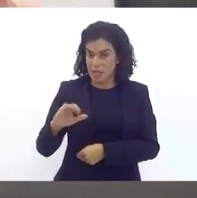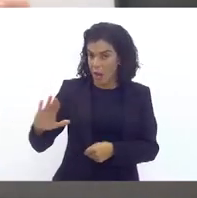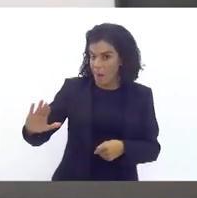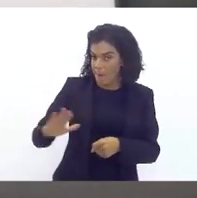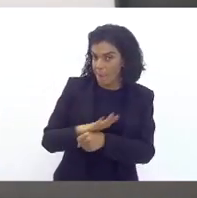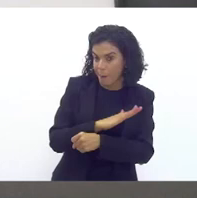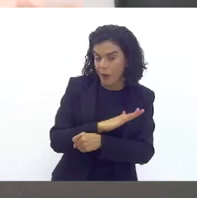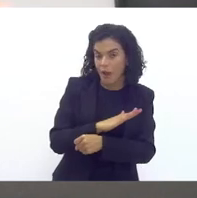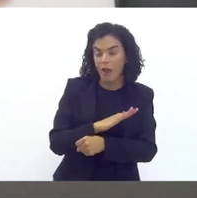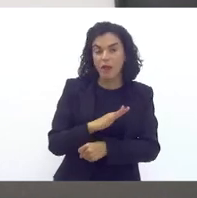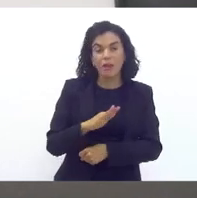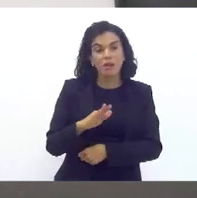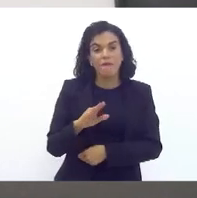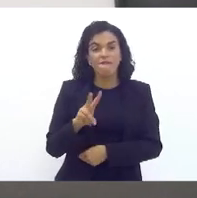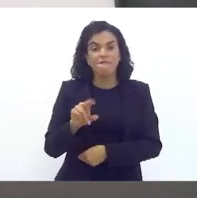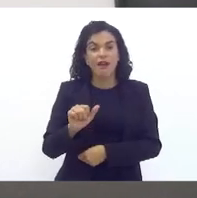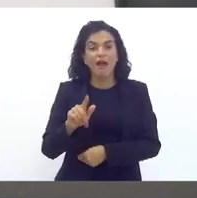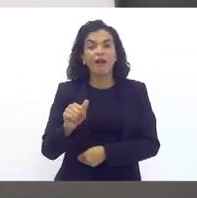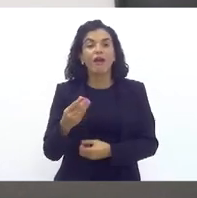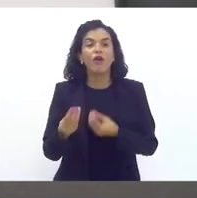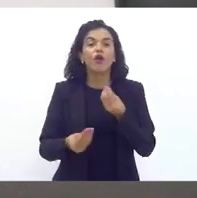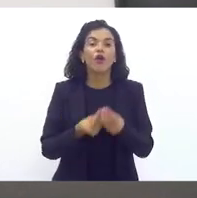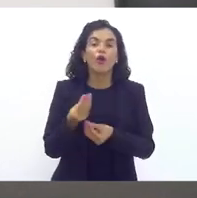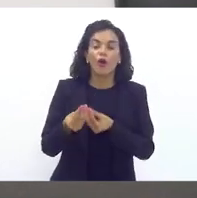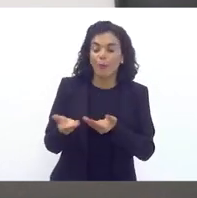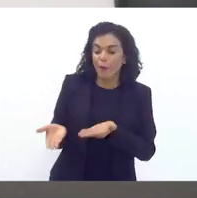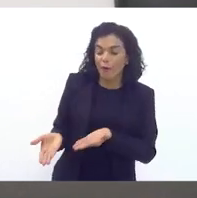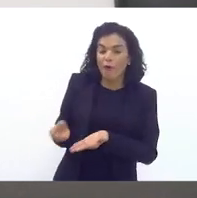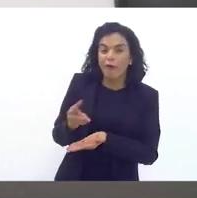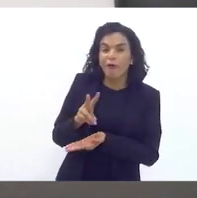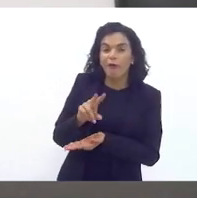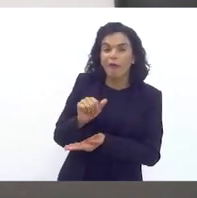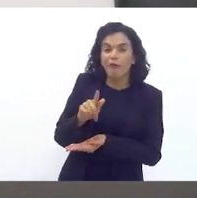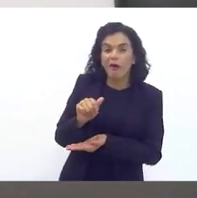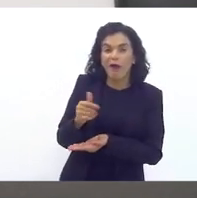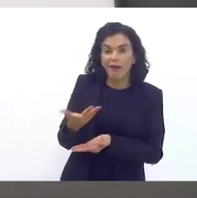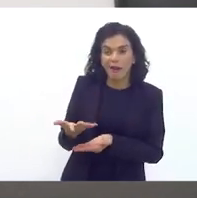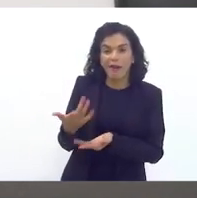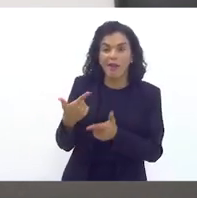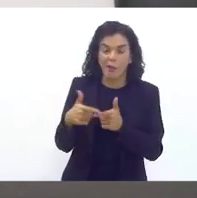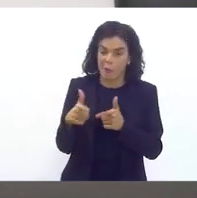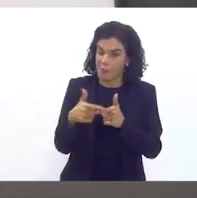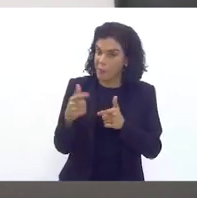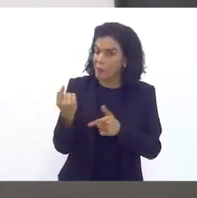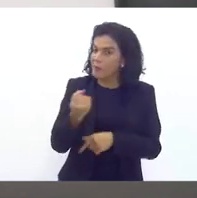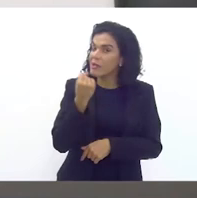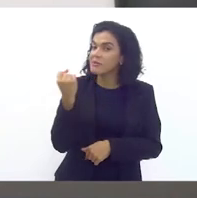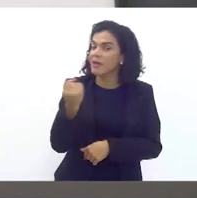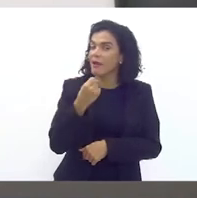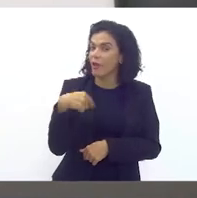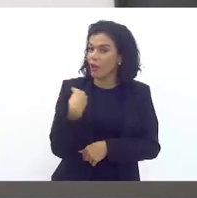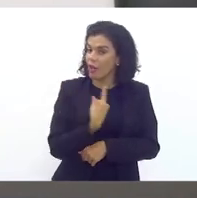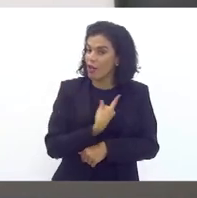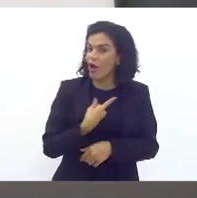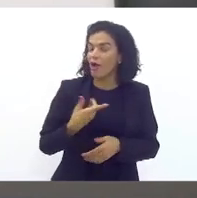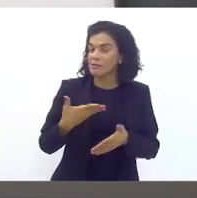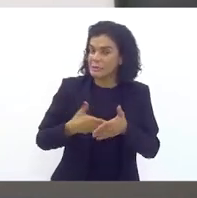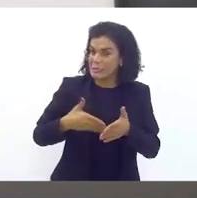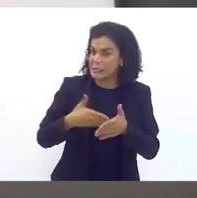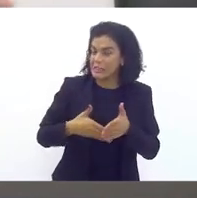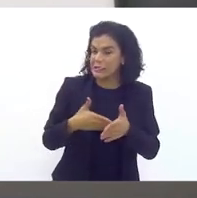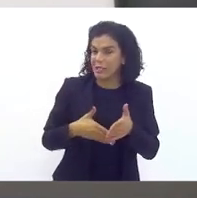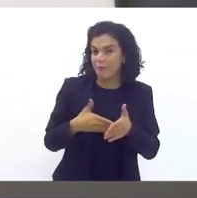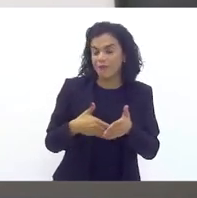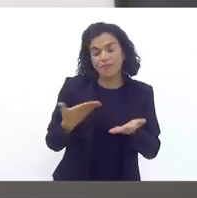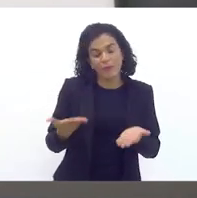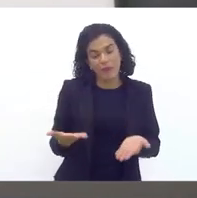suprindo, como é que vai se abrir a mão dessas vagas existentes? Esse é um problema sério que nós encontramos. Então,